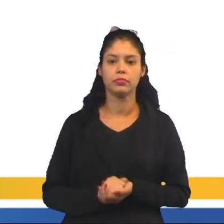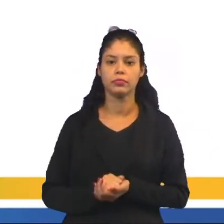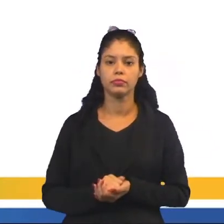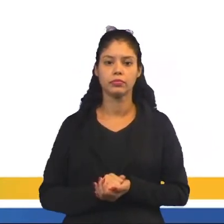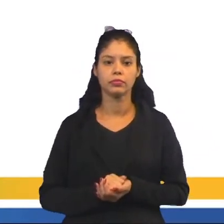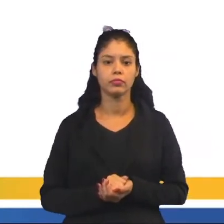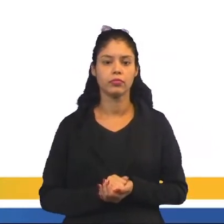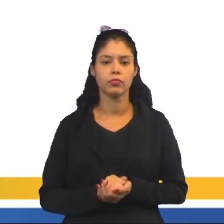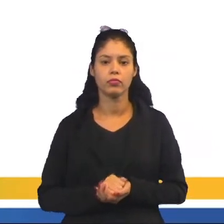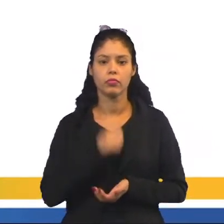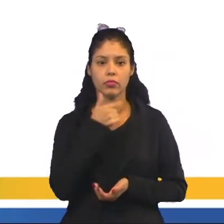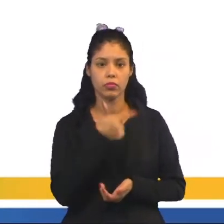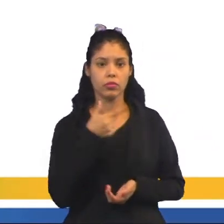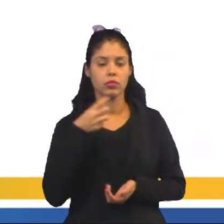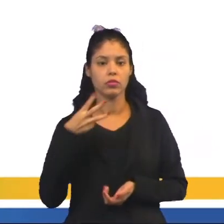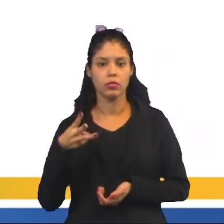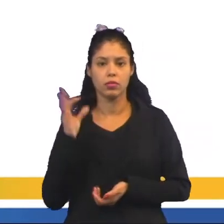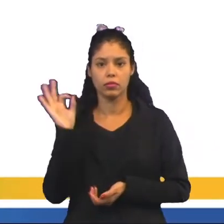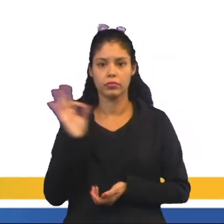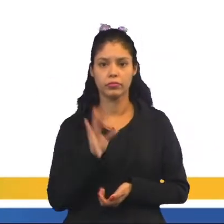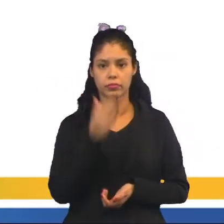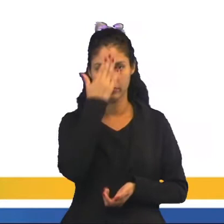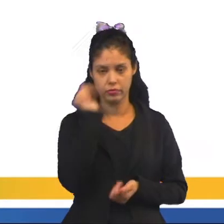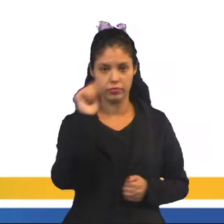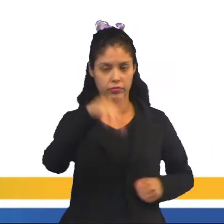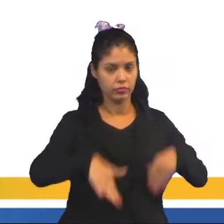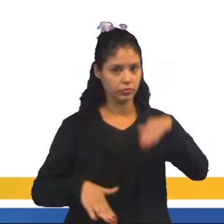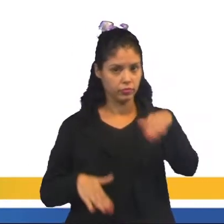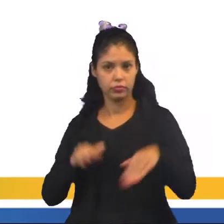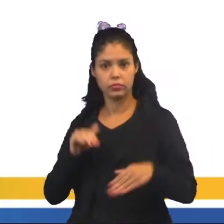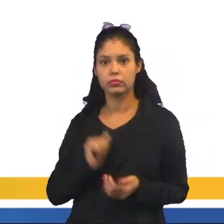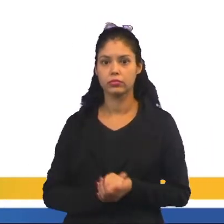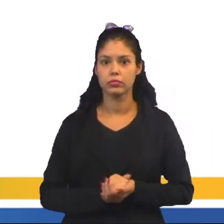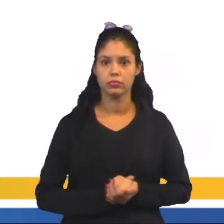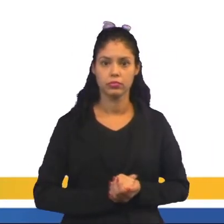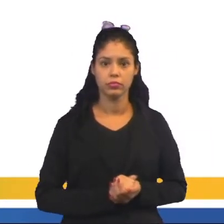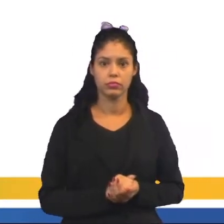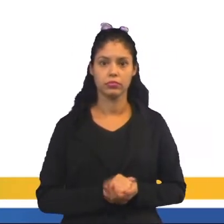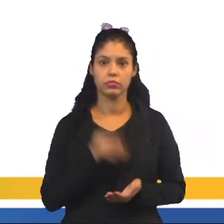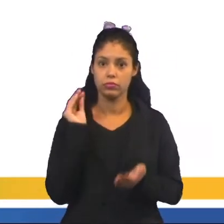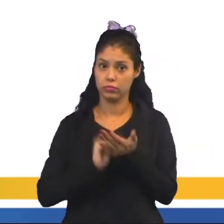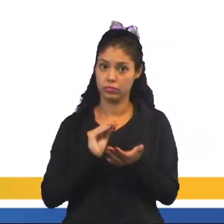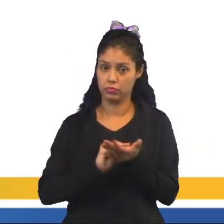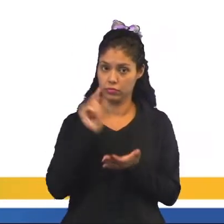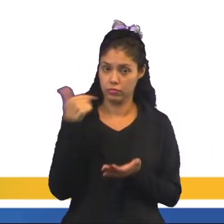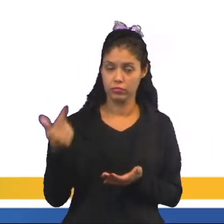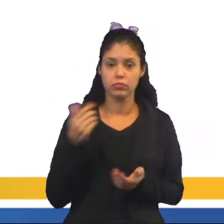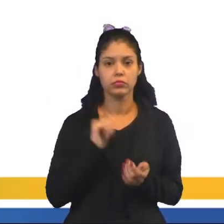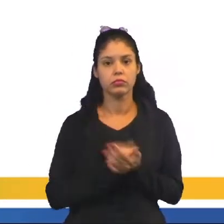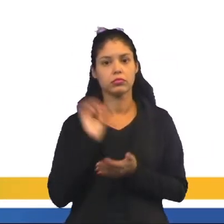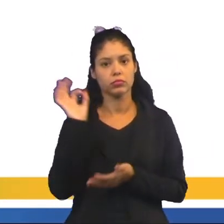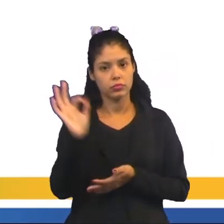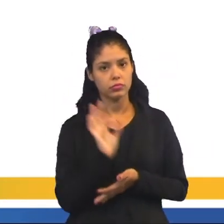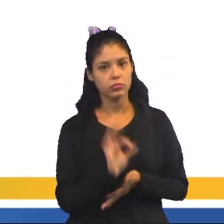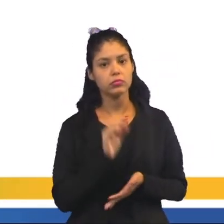uma correção, 23% sabem nadar, ou seja, falta outro percentual